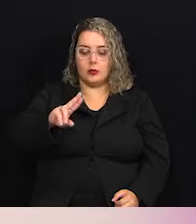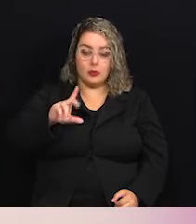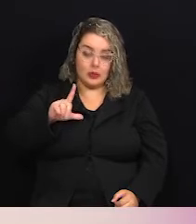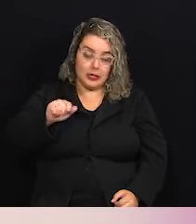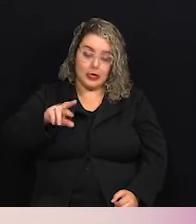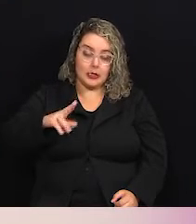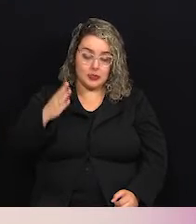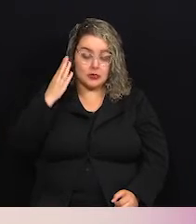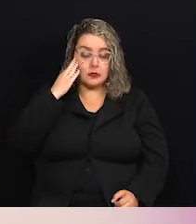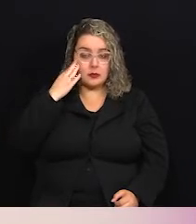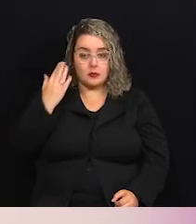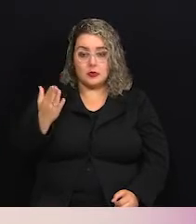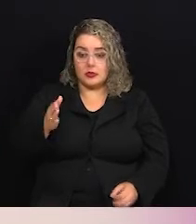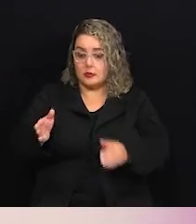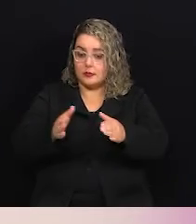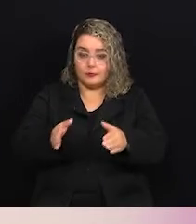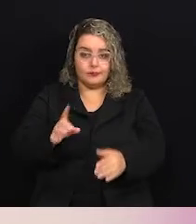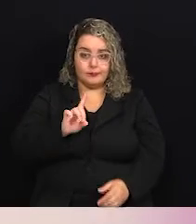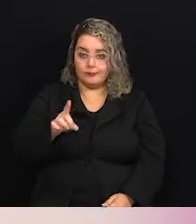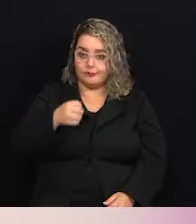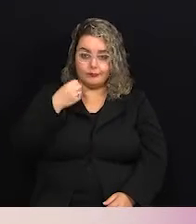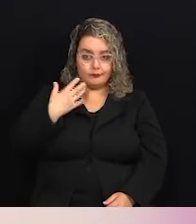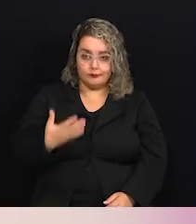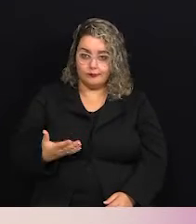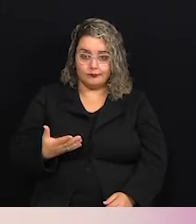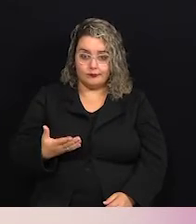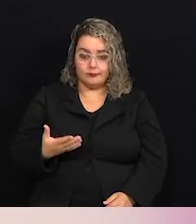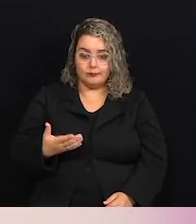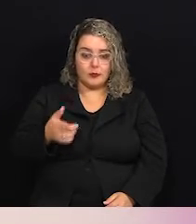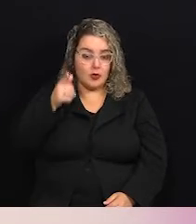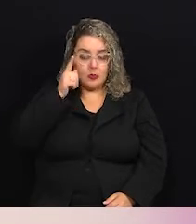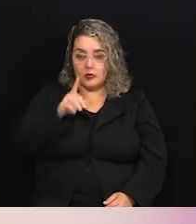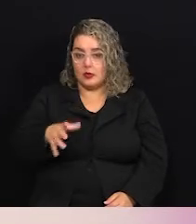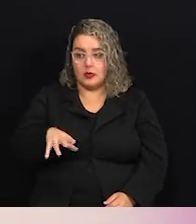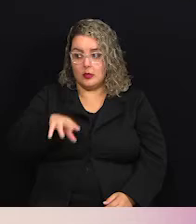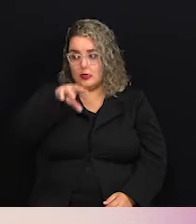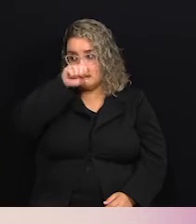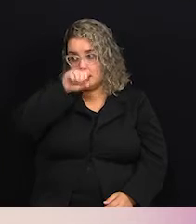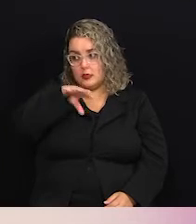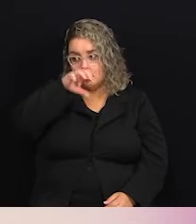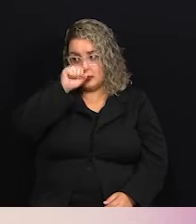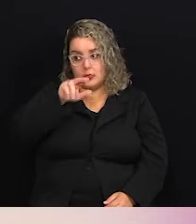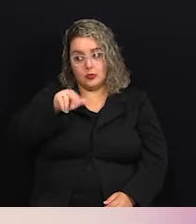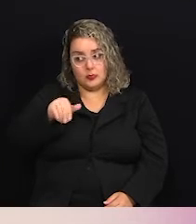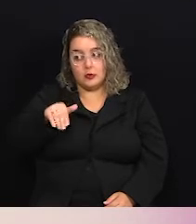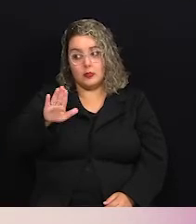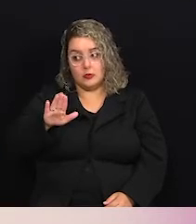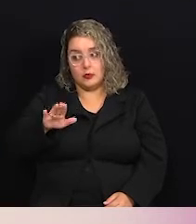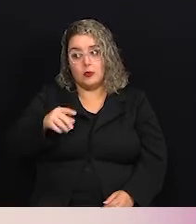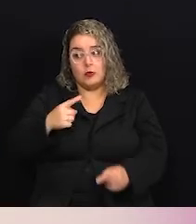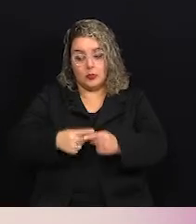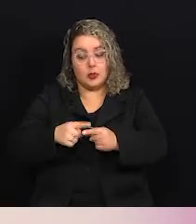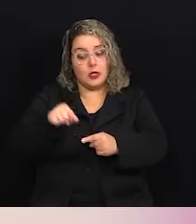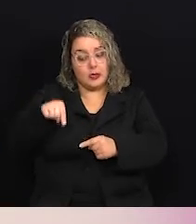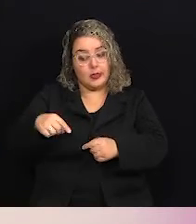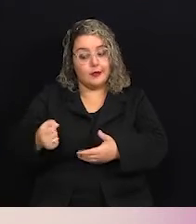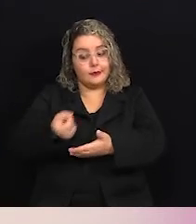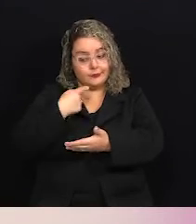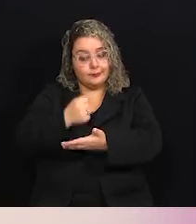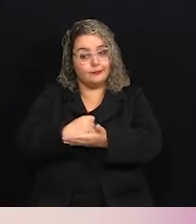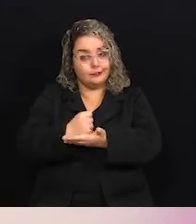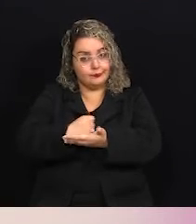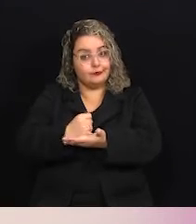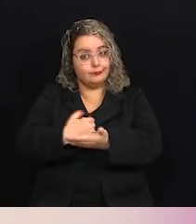e vai chegar no momento que não vai funcionar mais. Vai chegar no momento que você não vai respirar pelo nariz nunca mais, por causa deles.